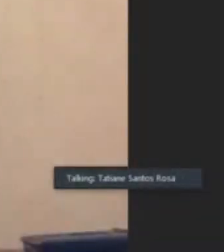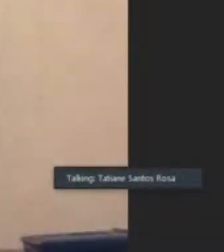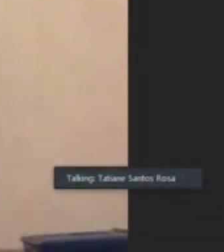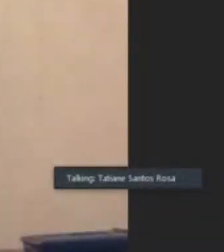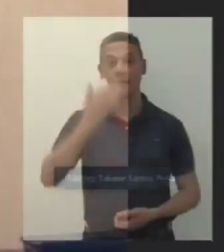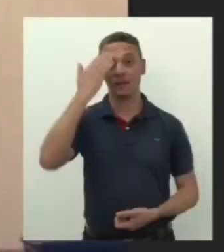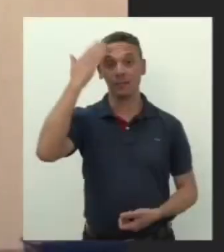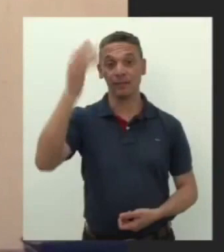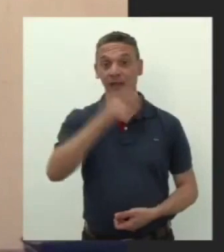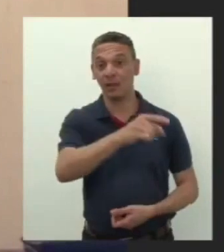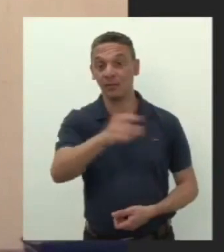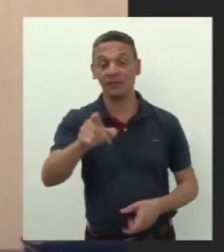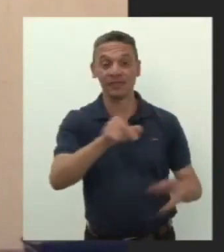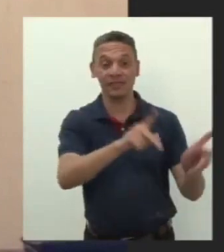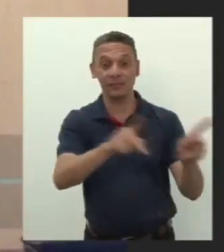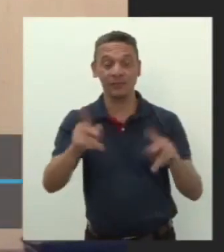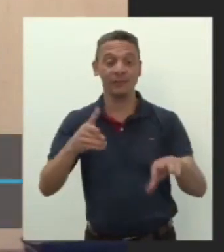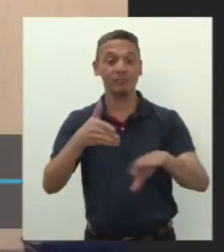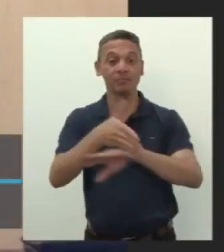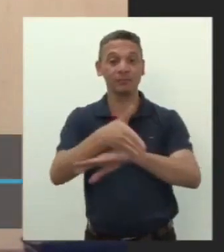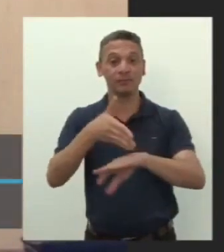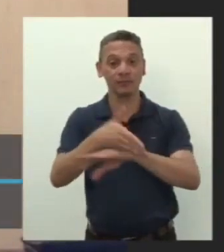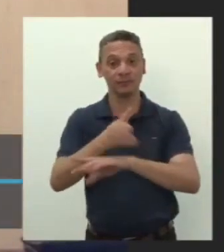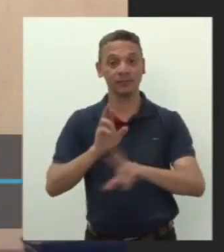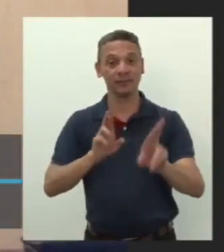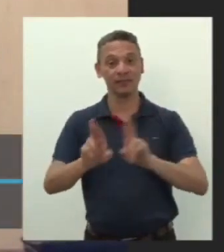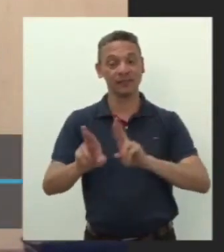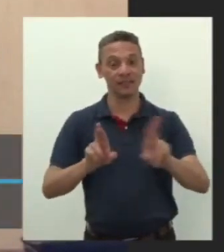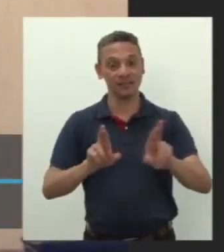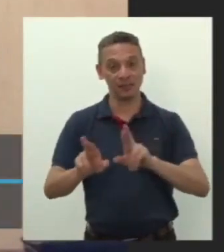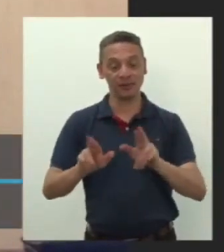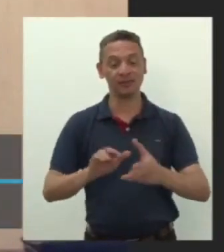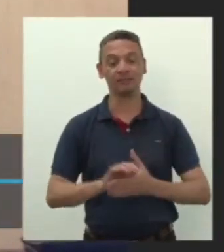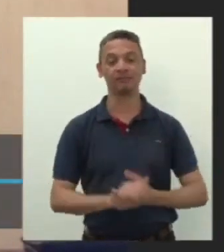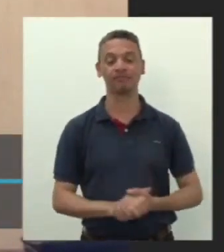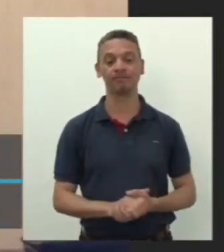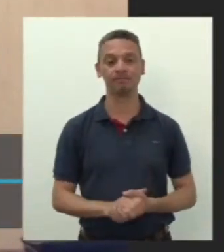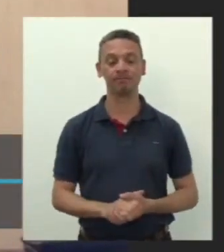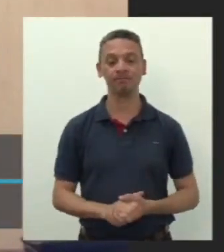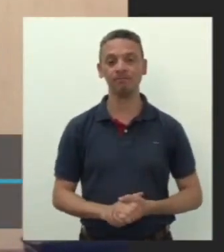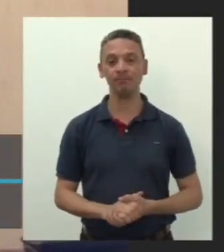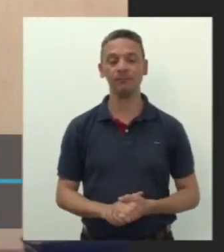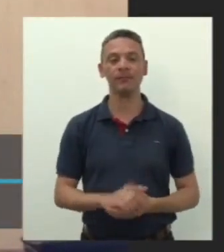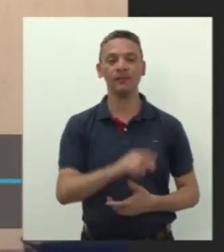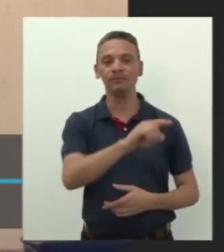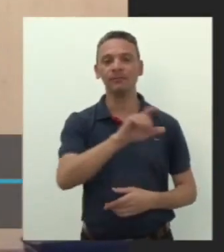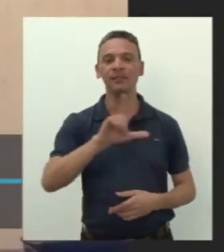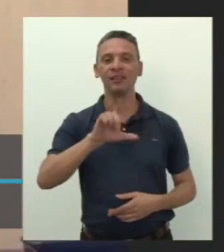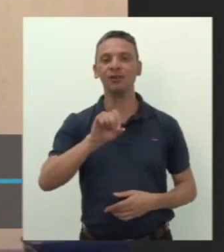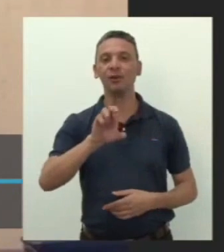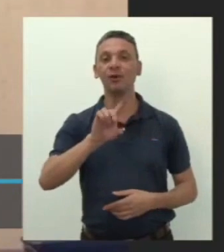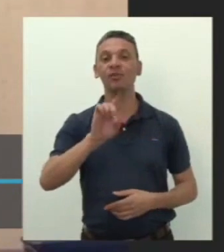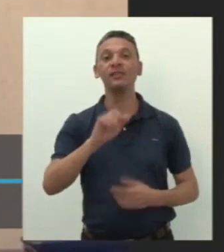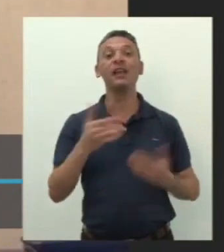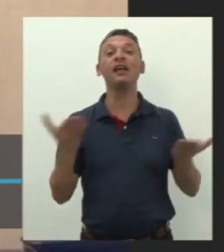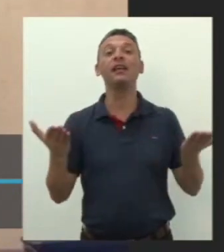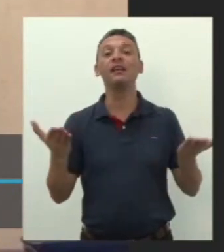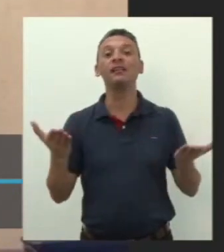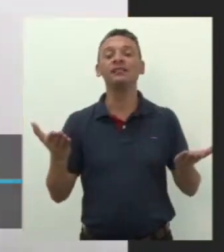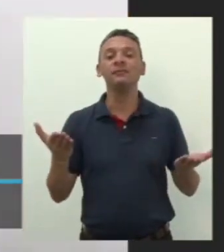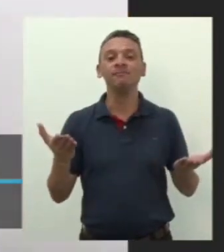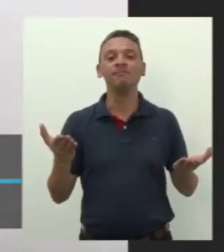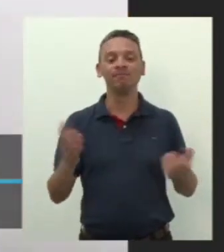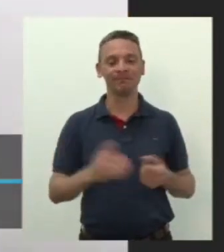Obrigada, professores, né, pela contribuição no nosso chat. Lourdes?